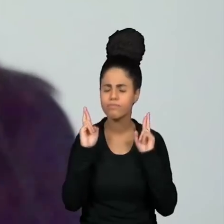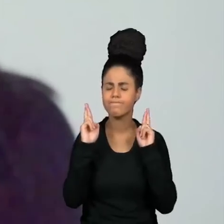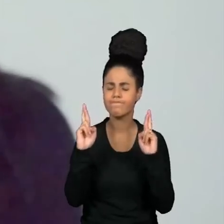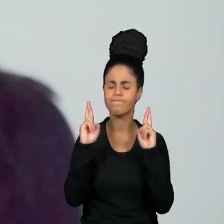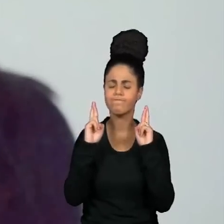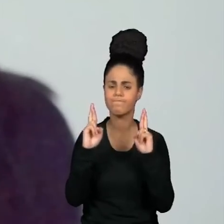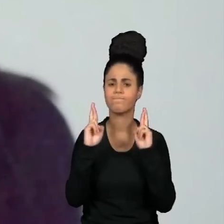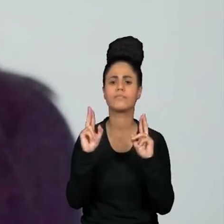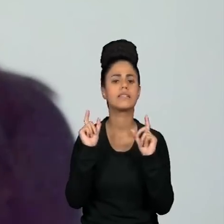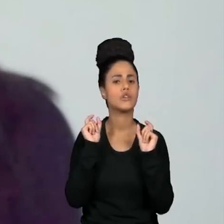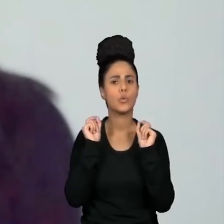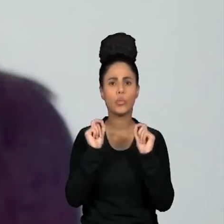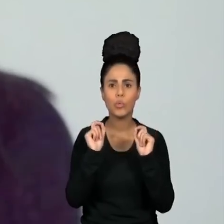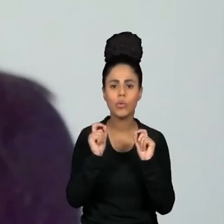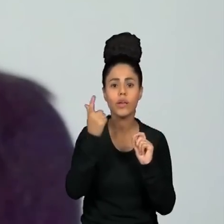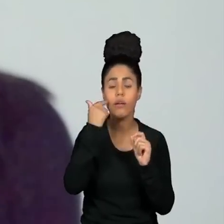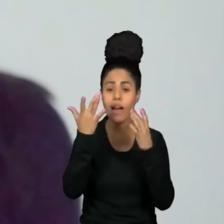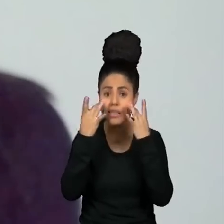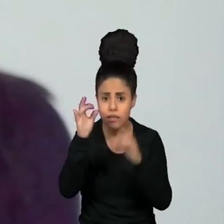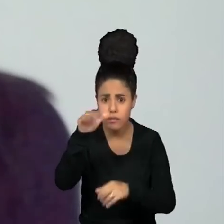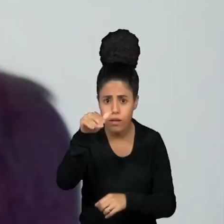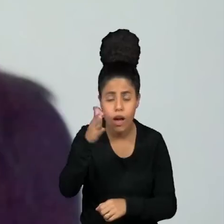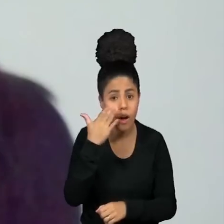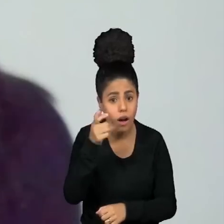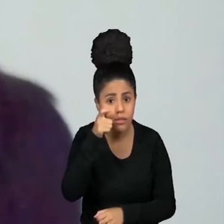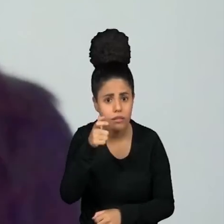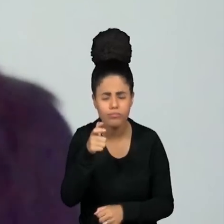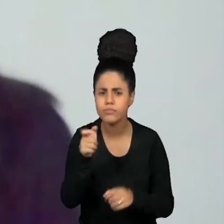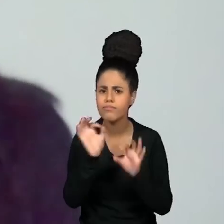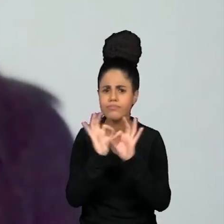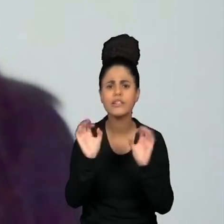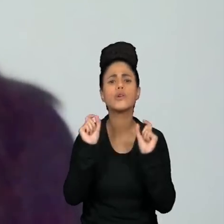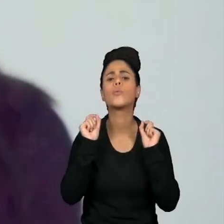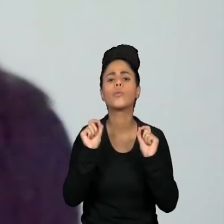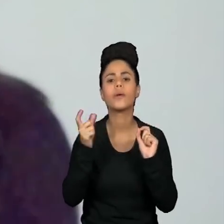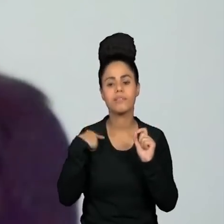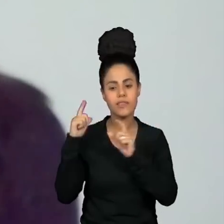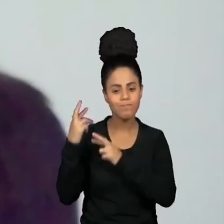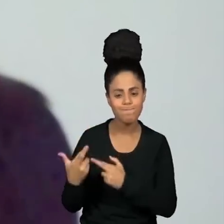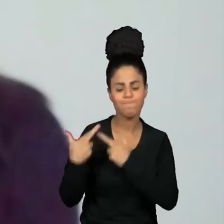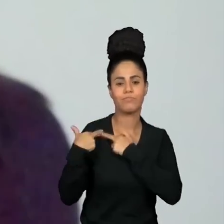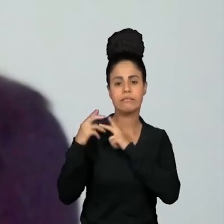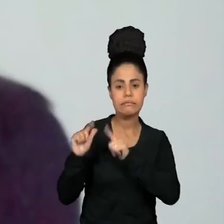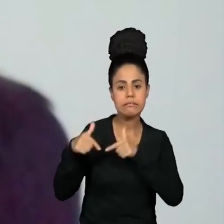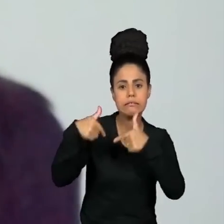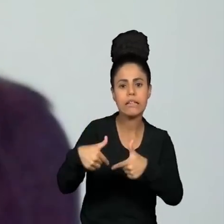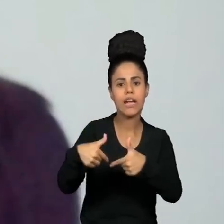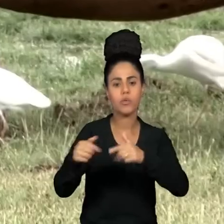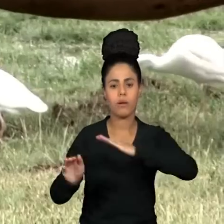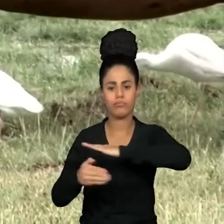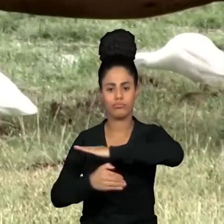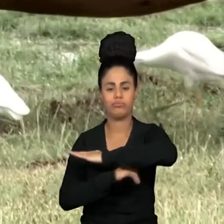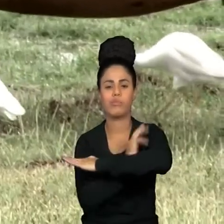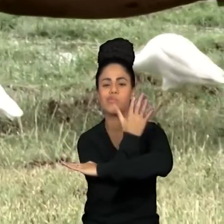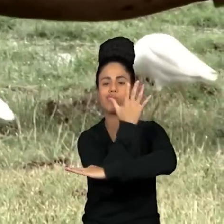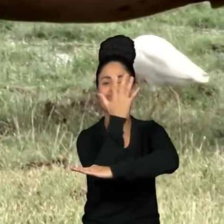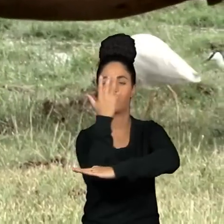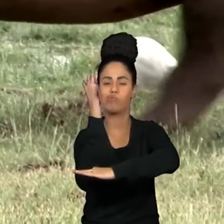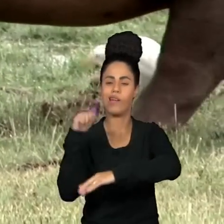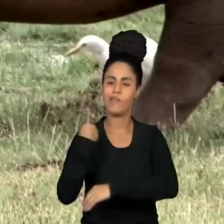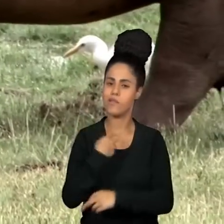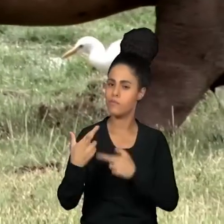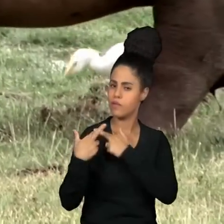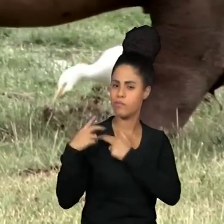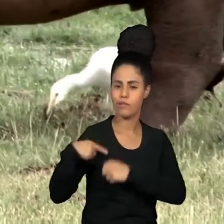ela pode ser considerada uma chamada de atitude ativa para a defesa da biodiversidade.